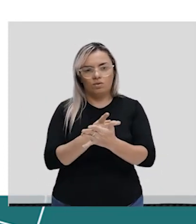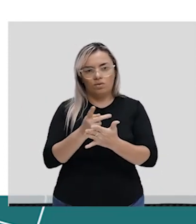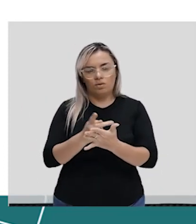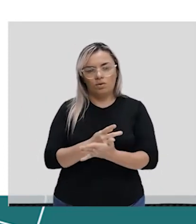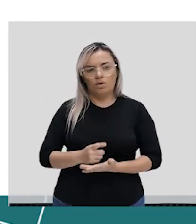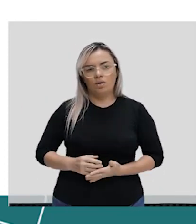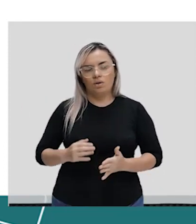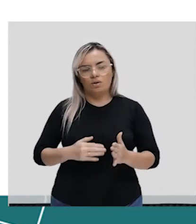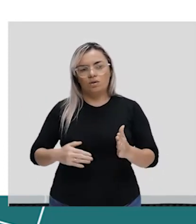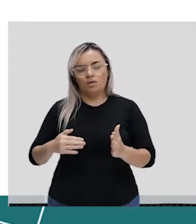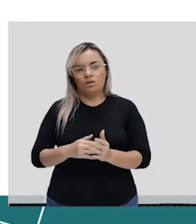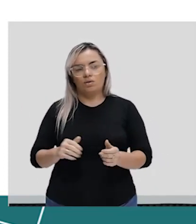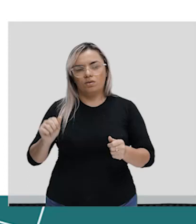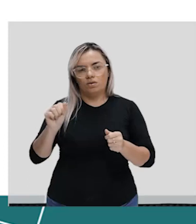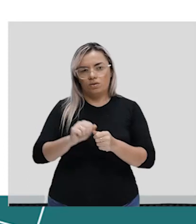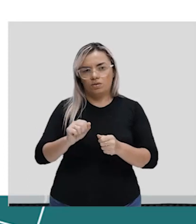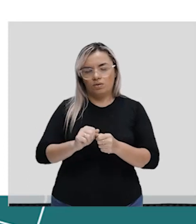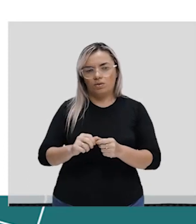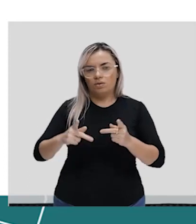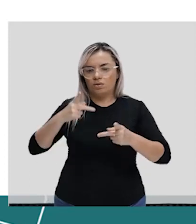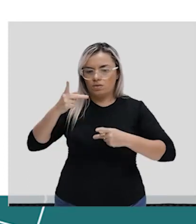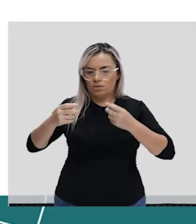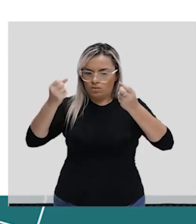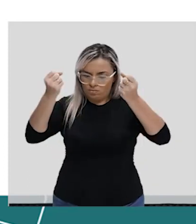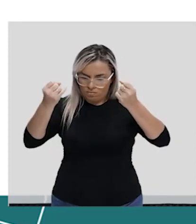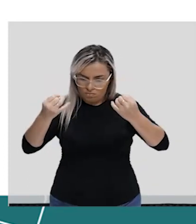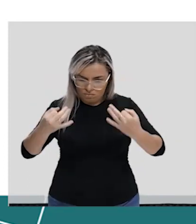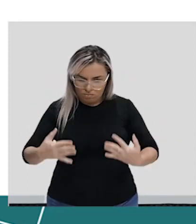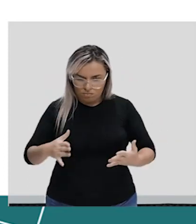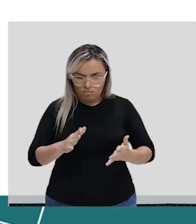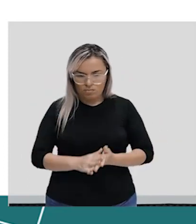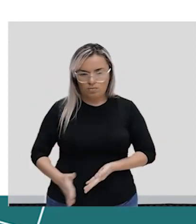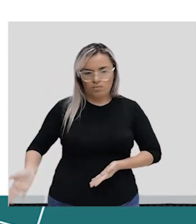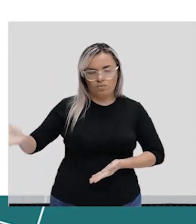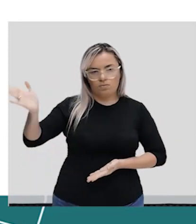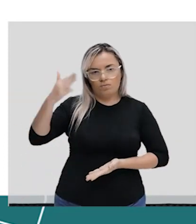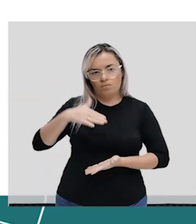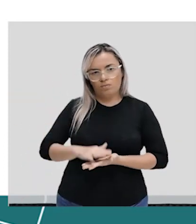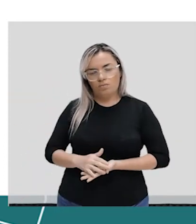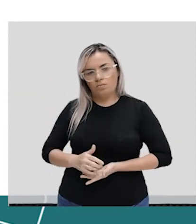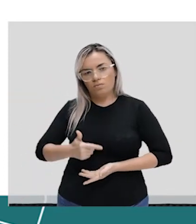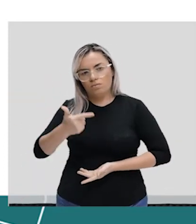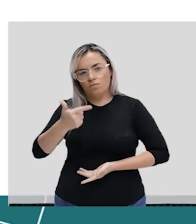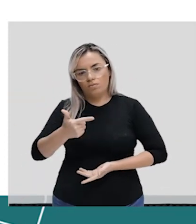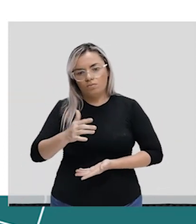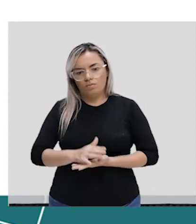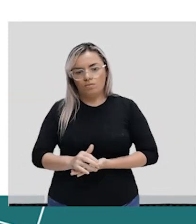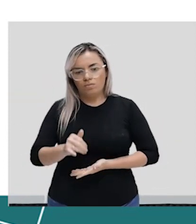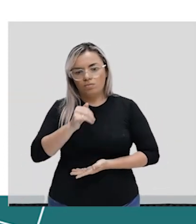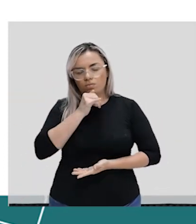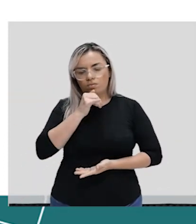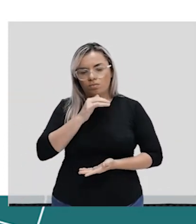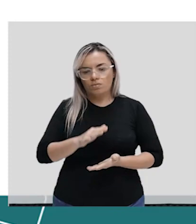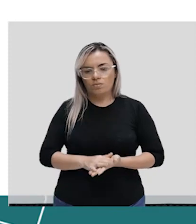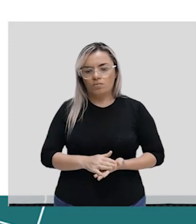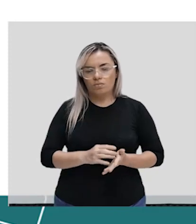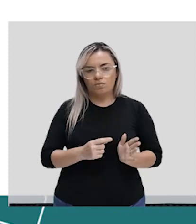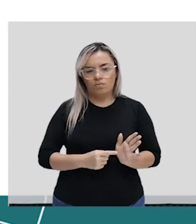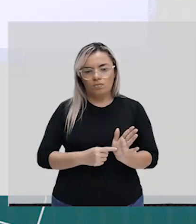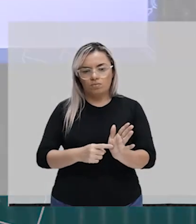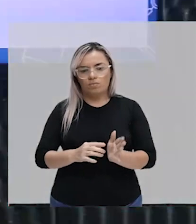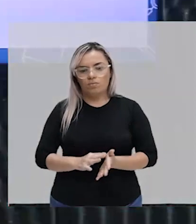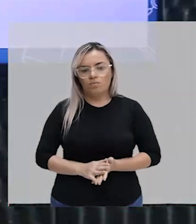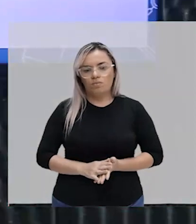aqui verbalmente a correção, tá bom? Então, vamos passar para a segunda, aonde diz o seguinte: dado